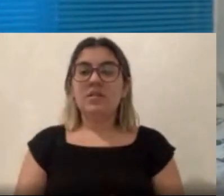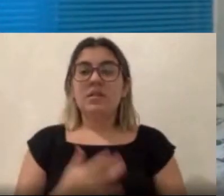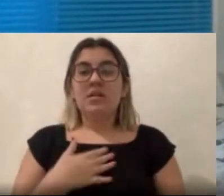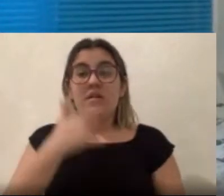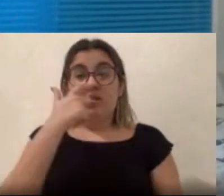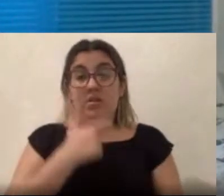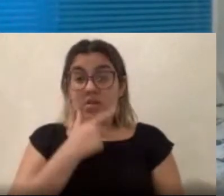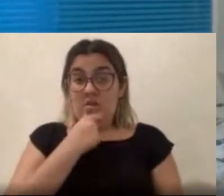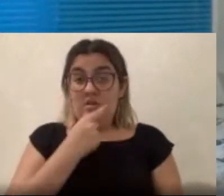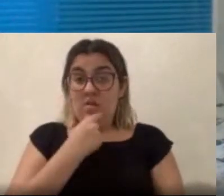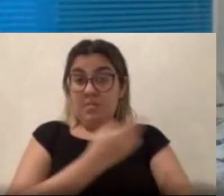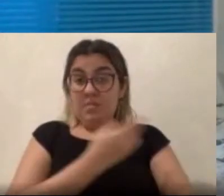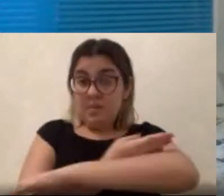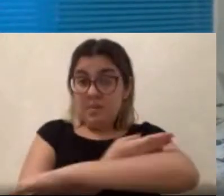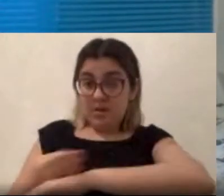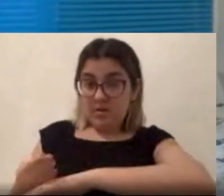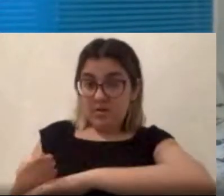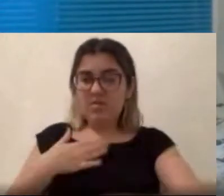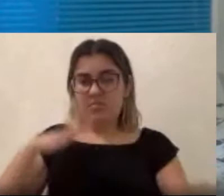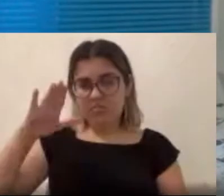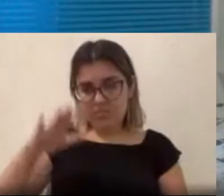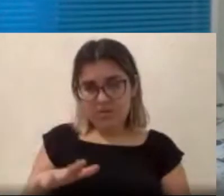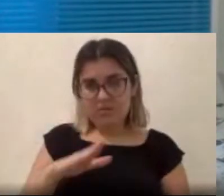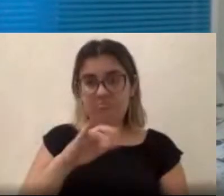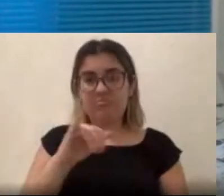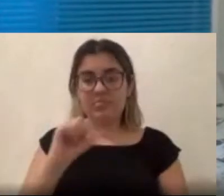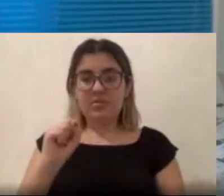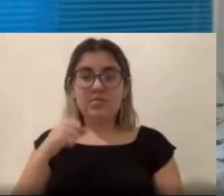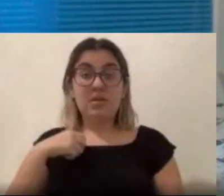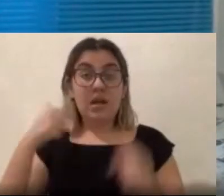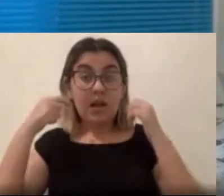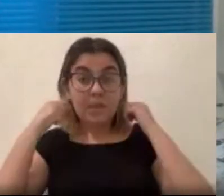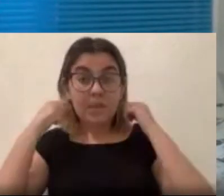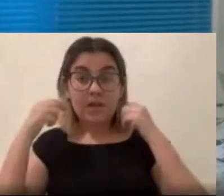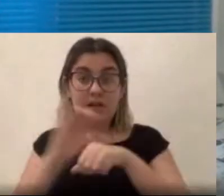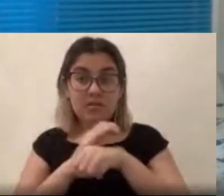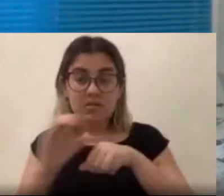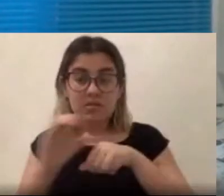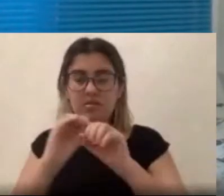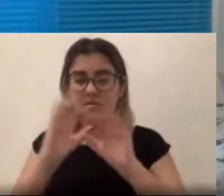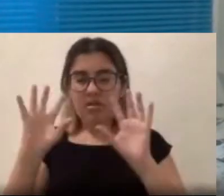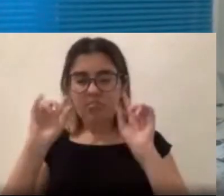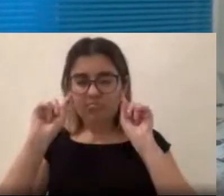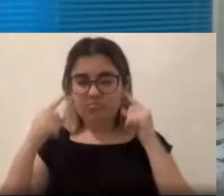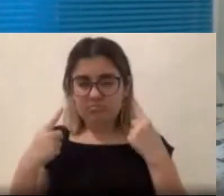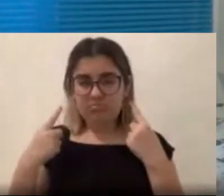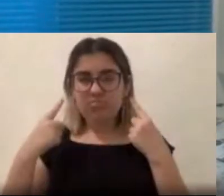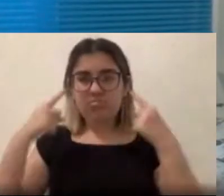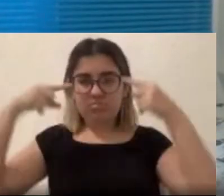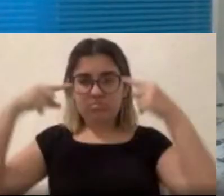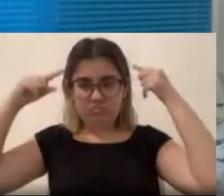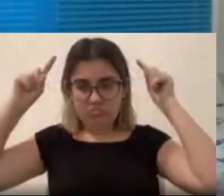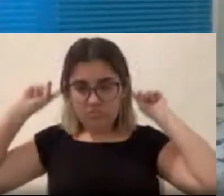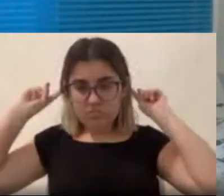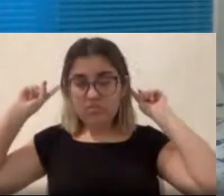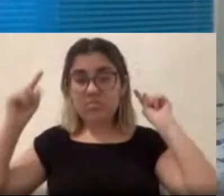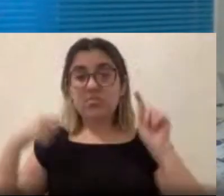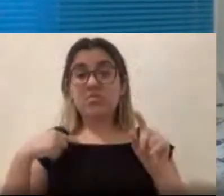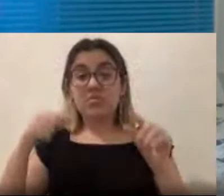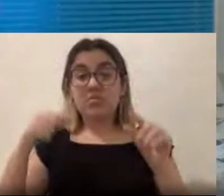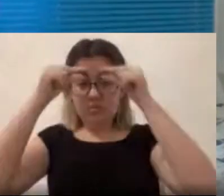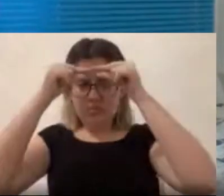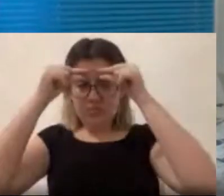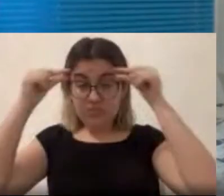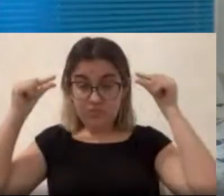branco, baixo, cis. Eu tenho cabelos castanhos claros, encaracolados, curtos. Eu tenho sobrancelhas finas,